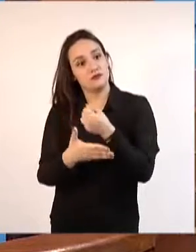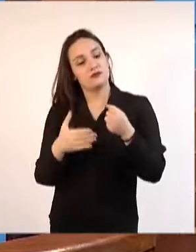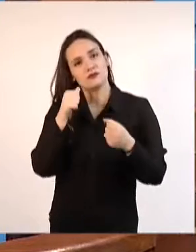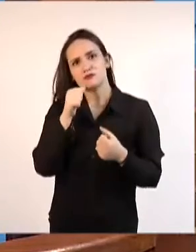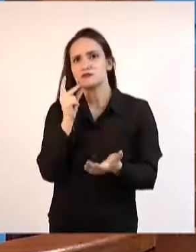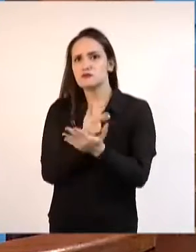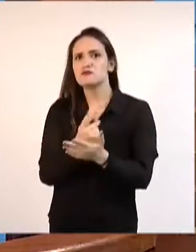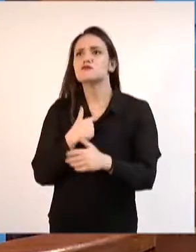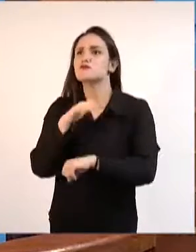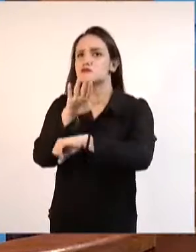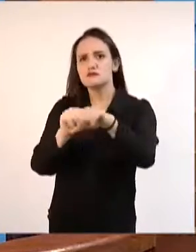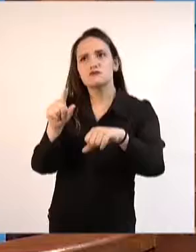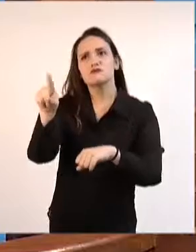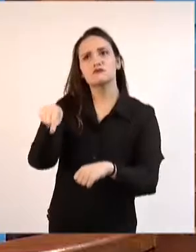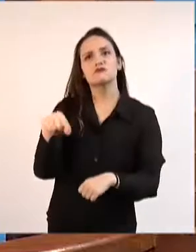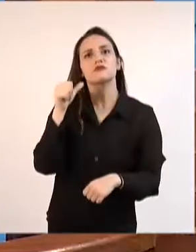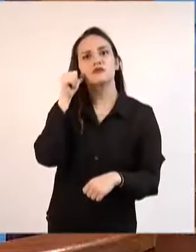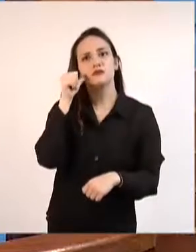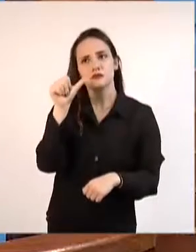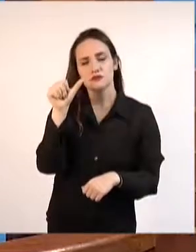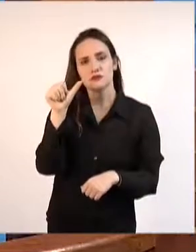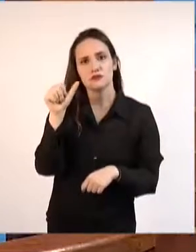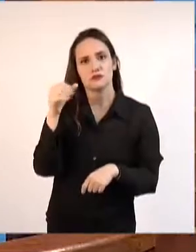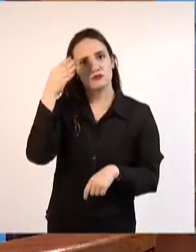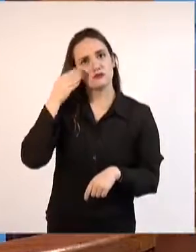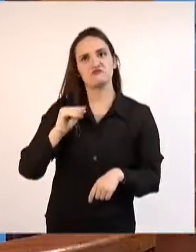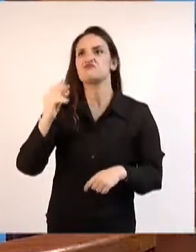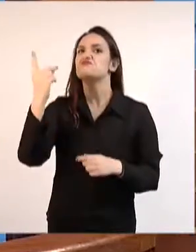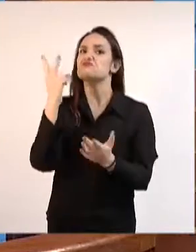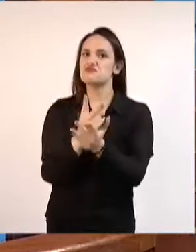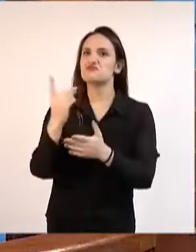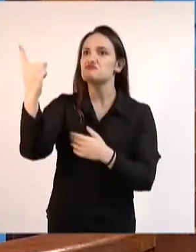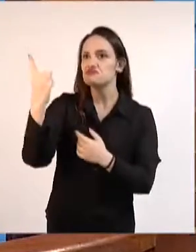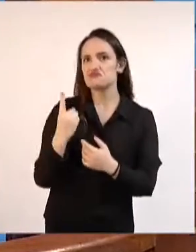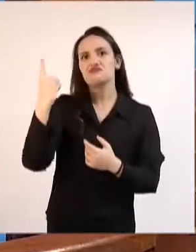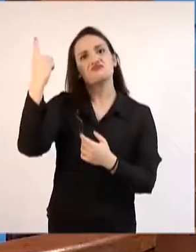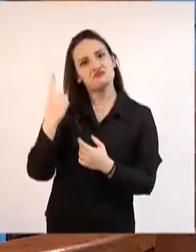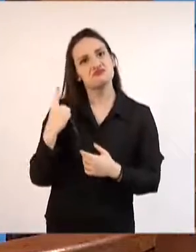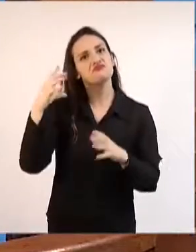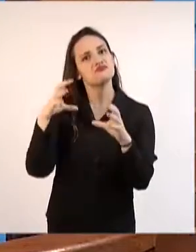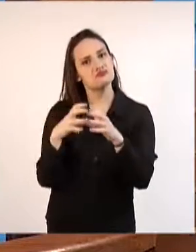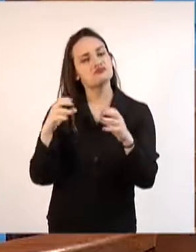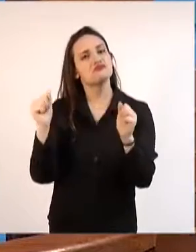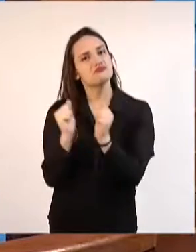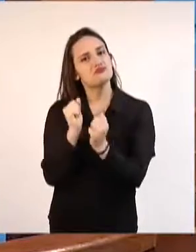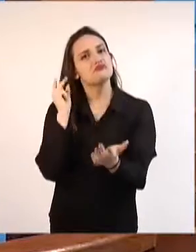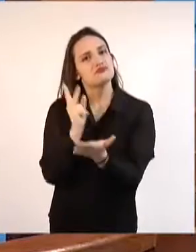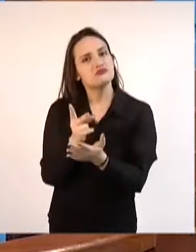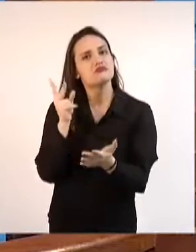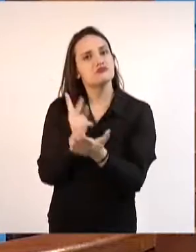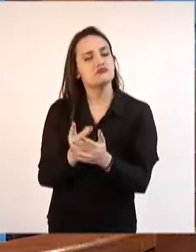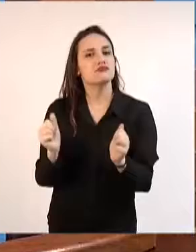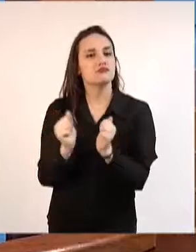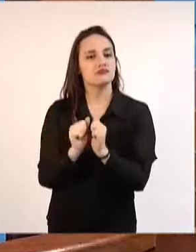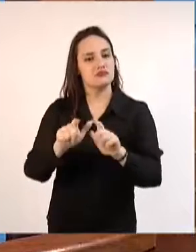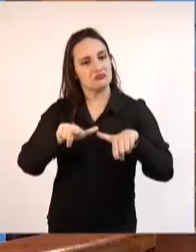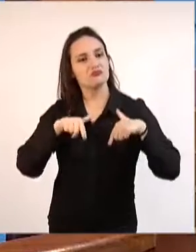vezes que chamamos, ela esteve aqui presente com a sua equipe. Então, esse trabalho de conscientização realmente